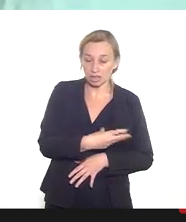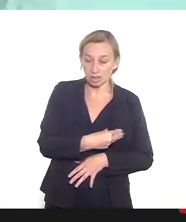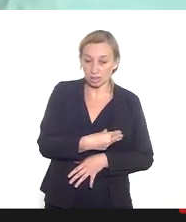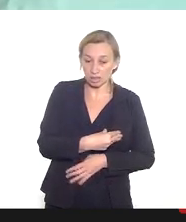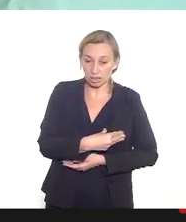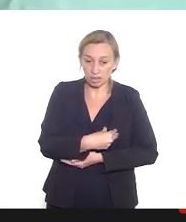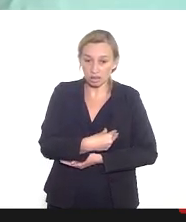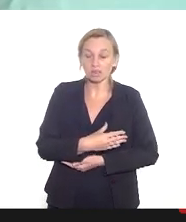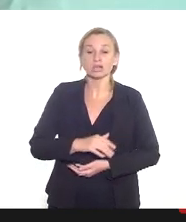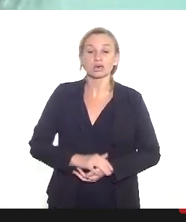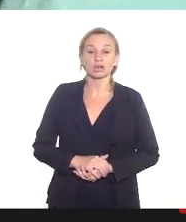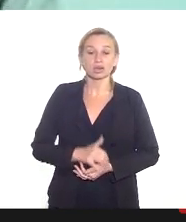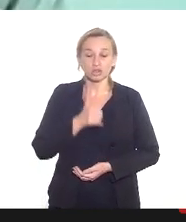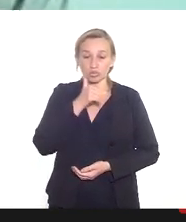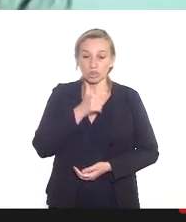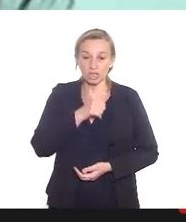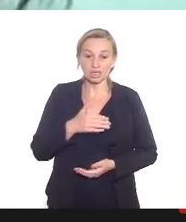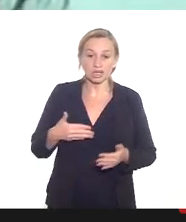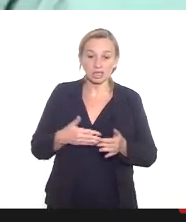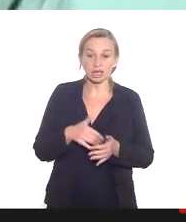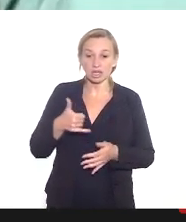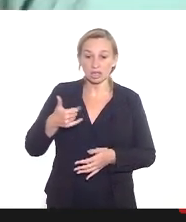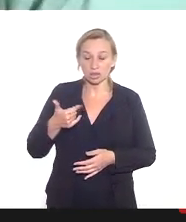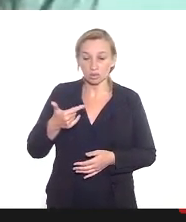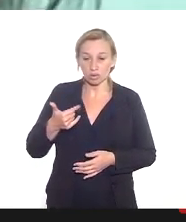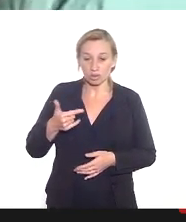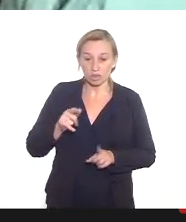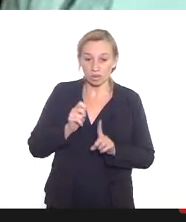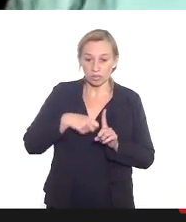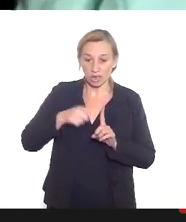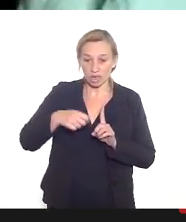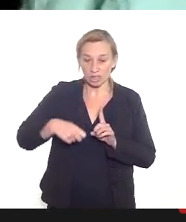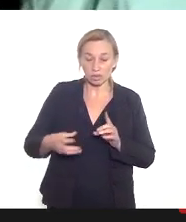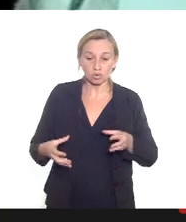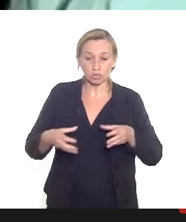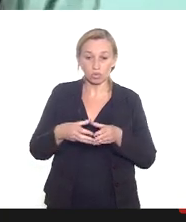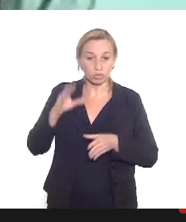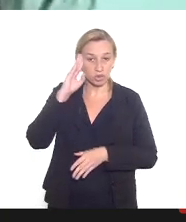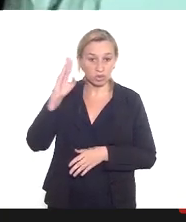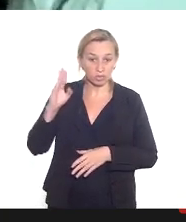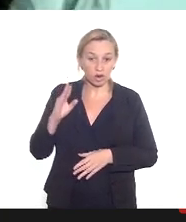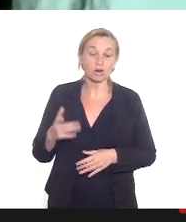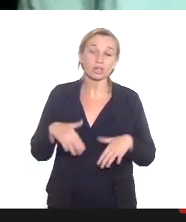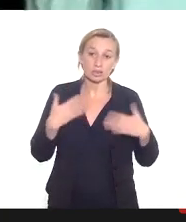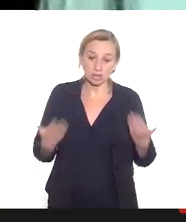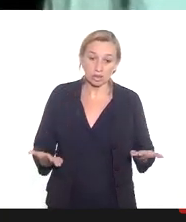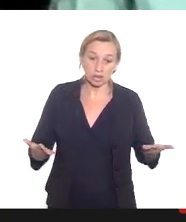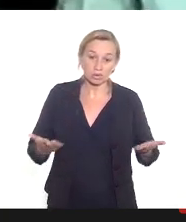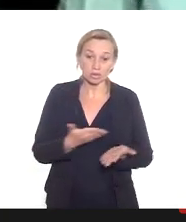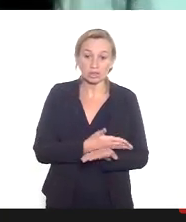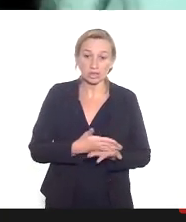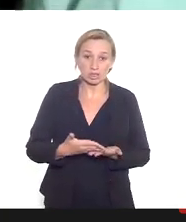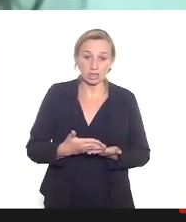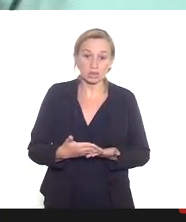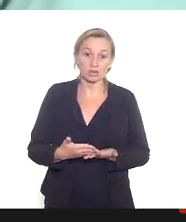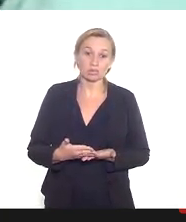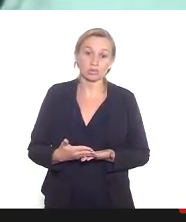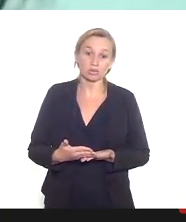elas é até 2:30 eles são são incluídas no grupo prioritário então nós iniciamos